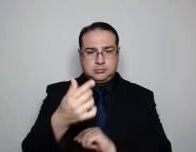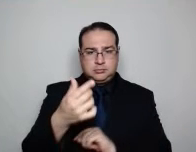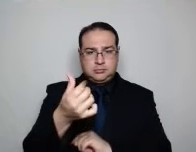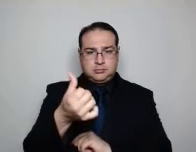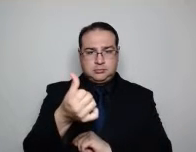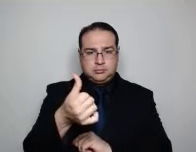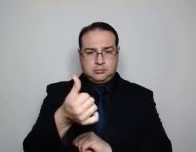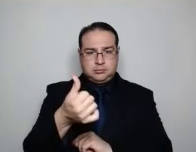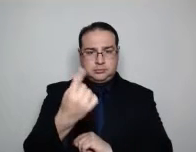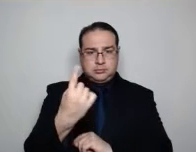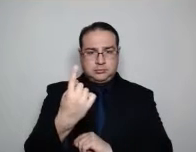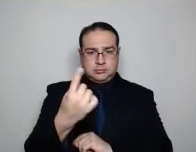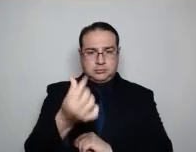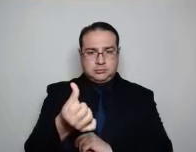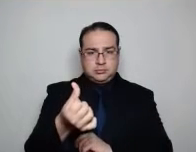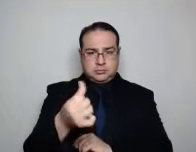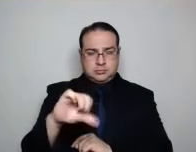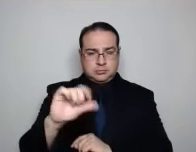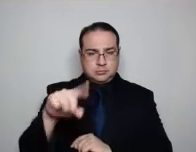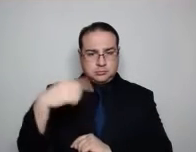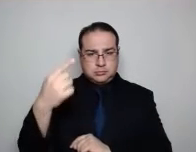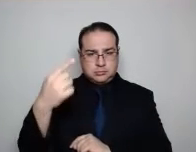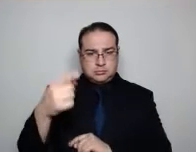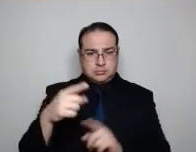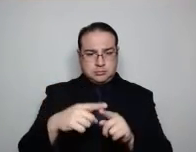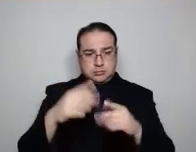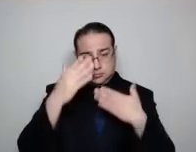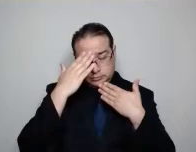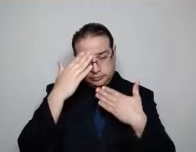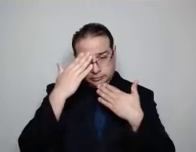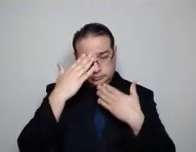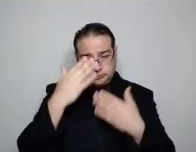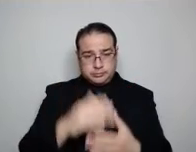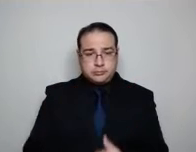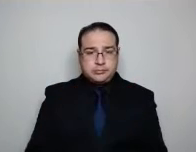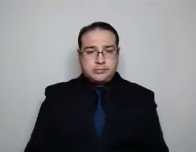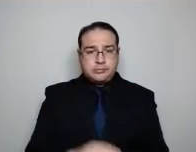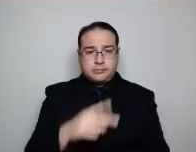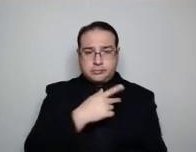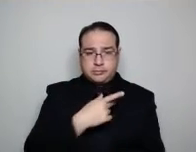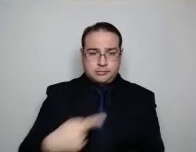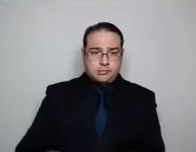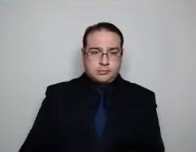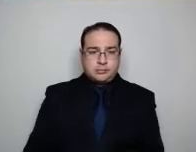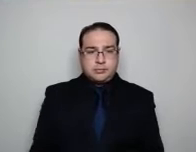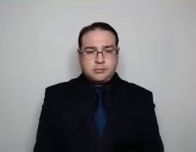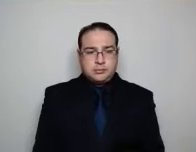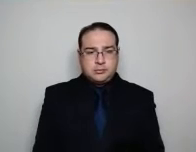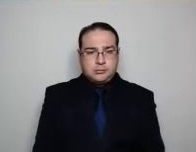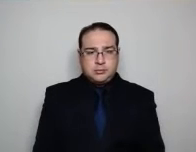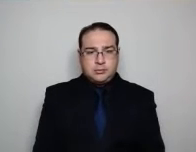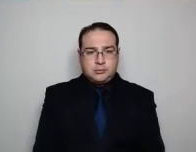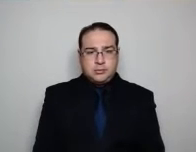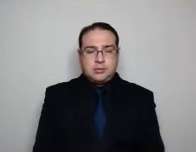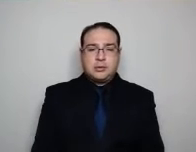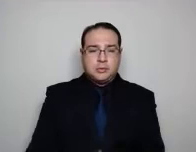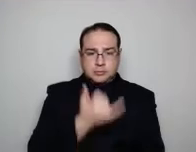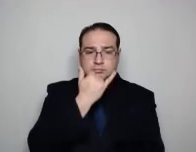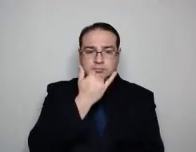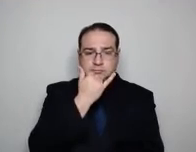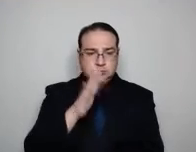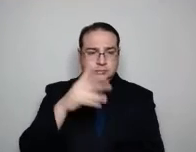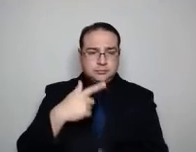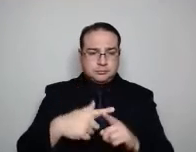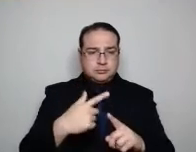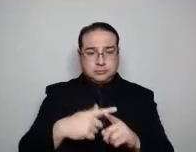julgado. Né? Já foi julgado. Já passou da pauta, né? Mas não foi chamado. E tem inscrição para... Se estava inscrito,